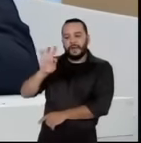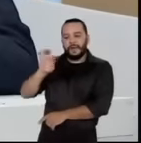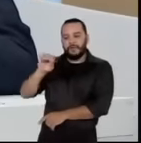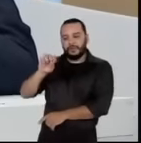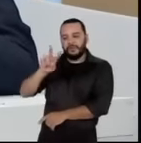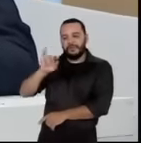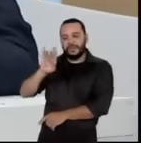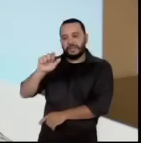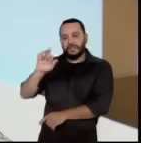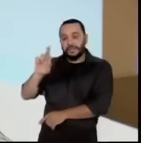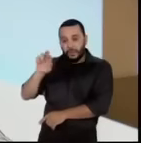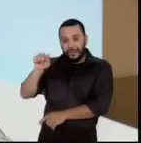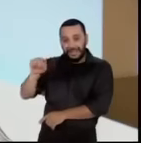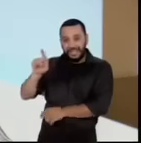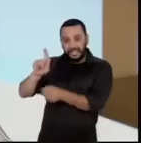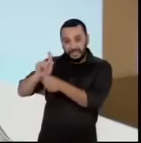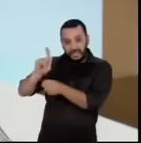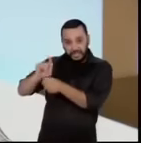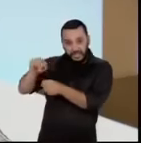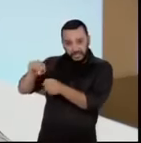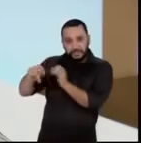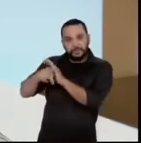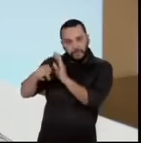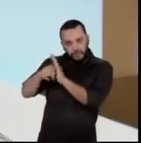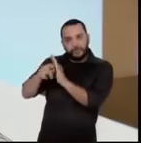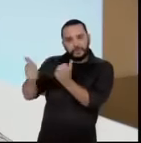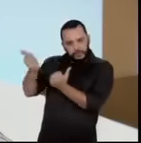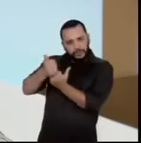executivo, substituto lá do IBAMA,